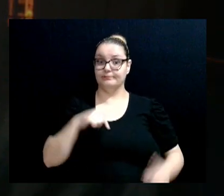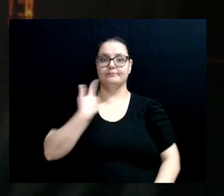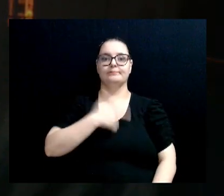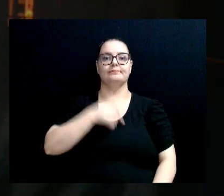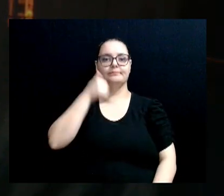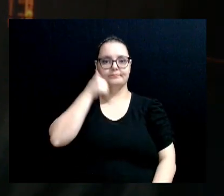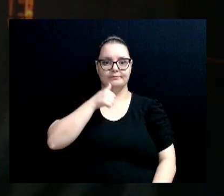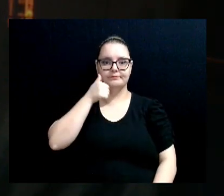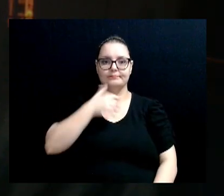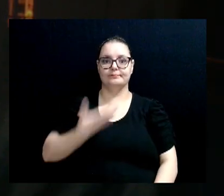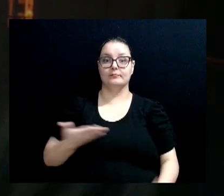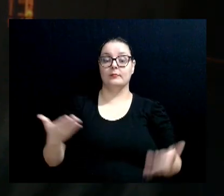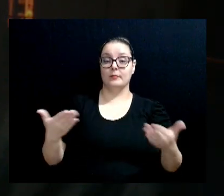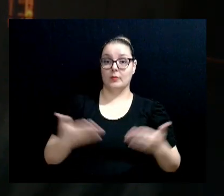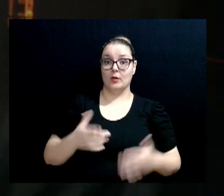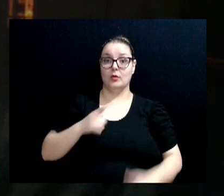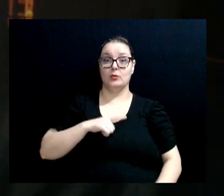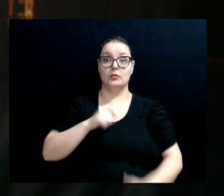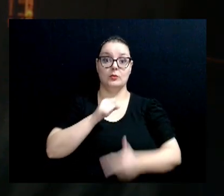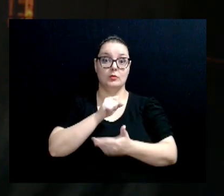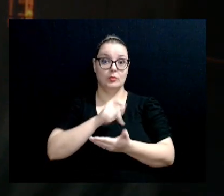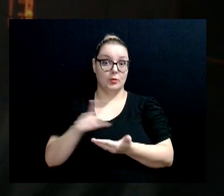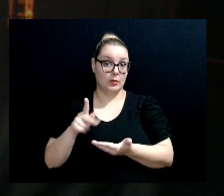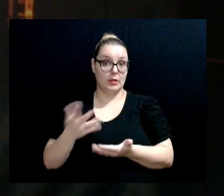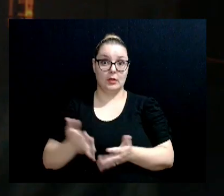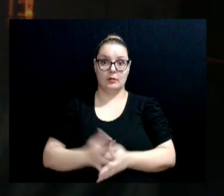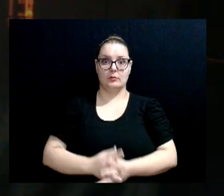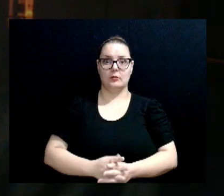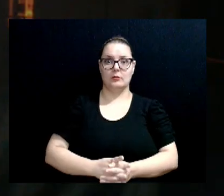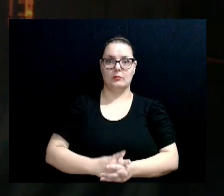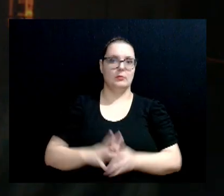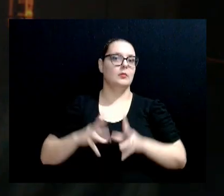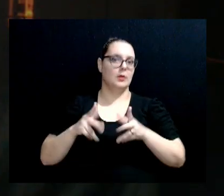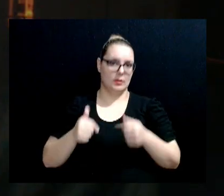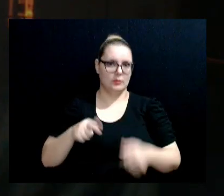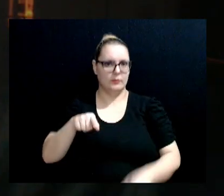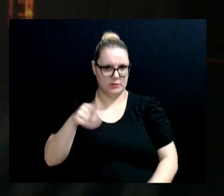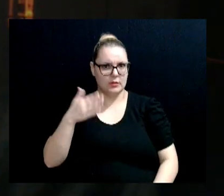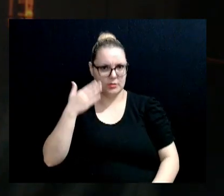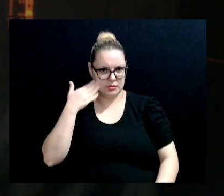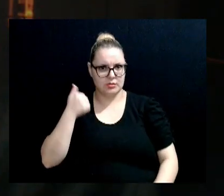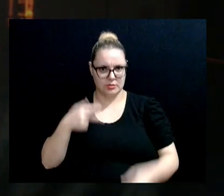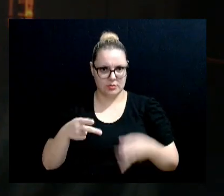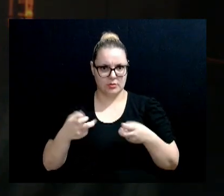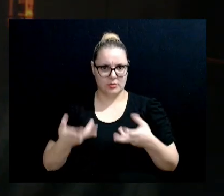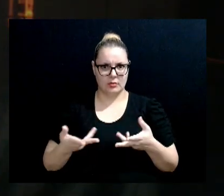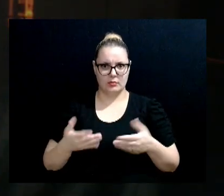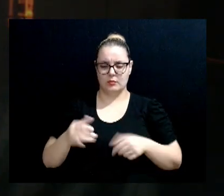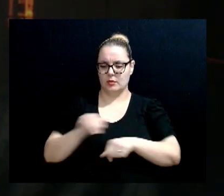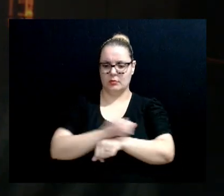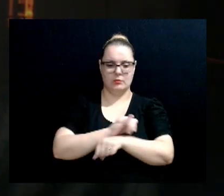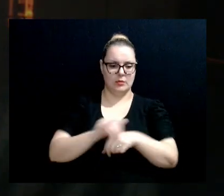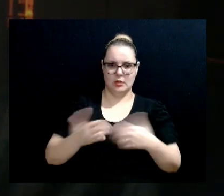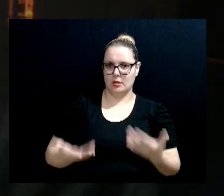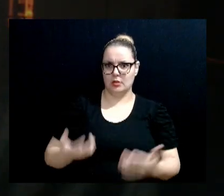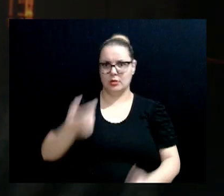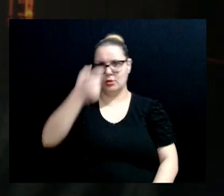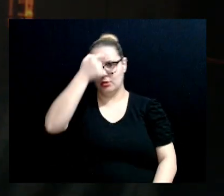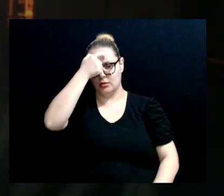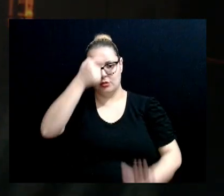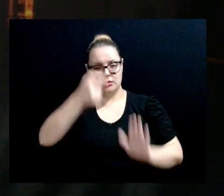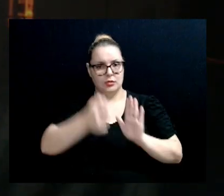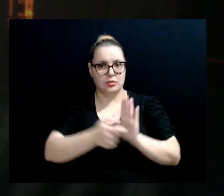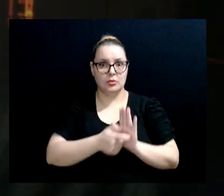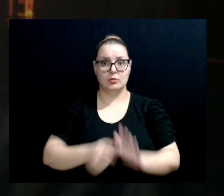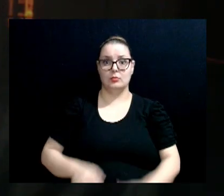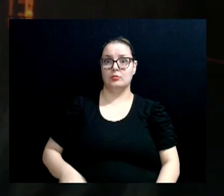dia existe aplicativo para praticamente tudo, você já percebeu? Desde ferramentas de inteligência artificial para otimizar a